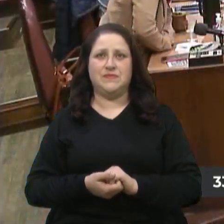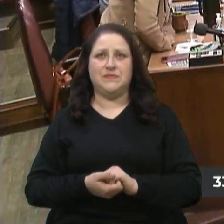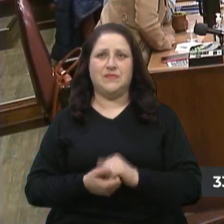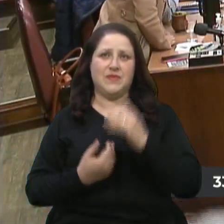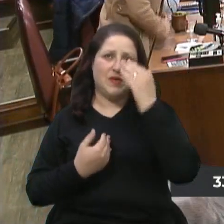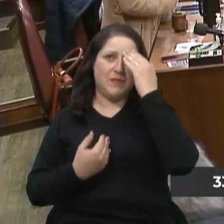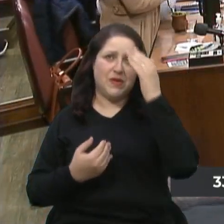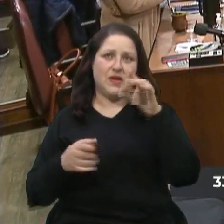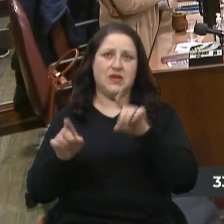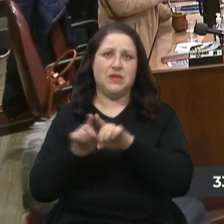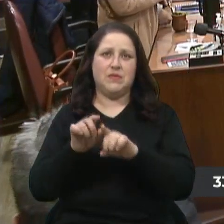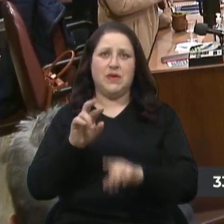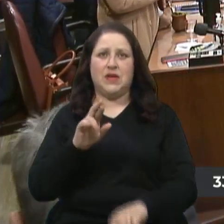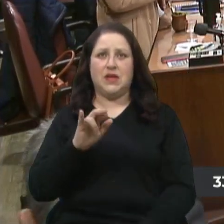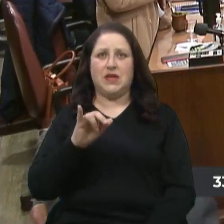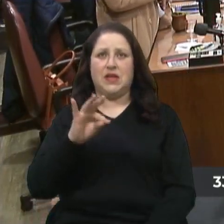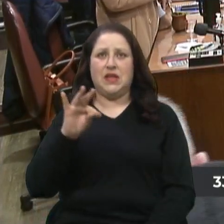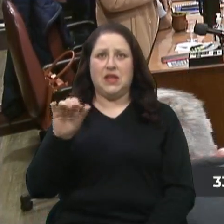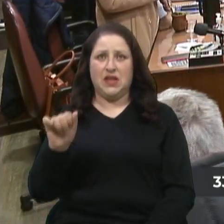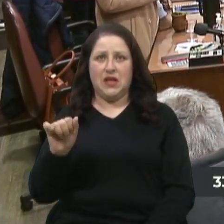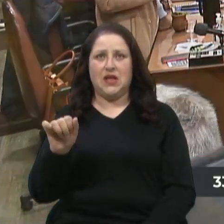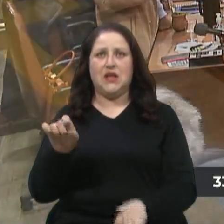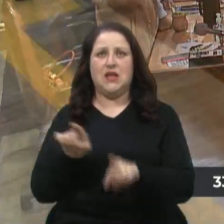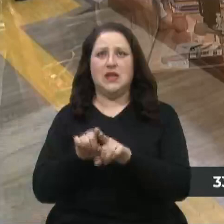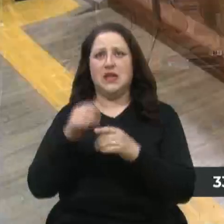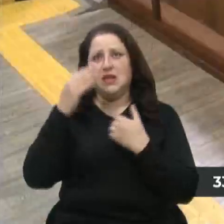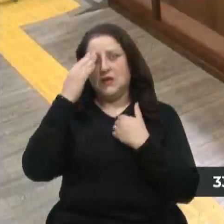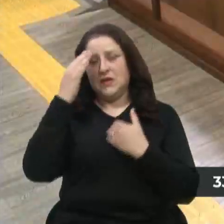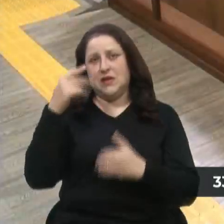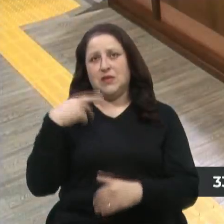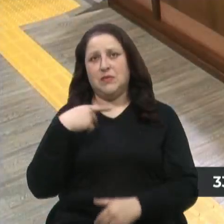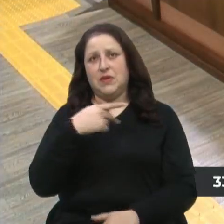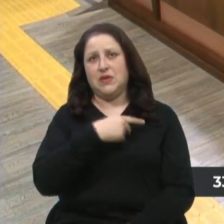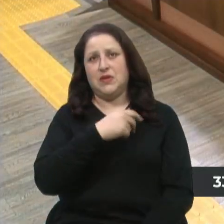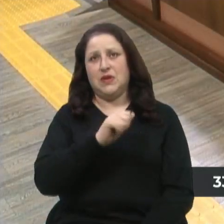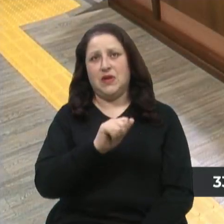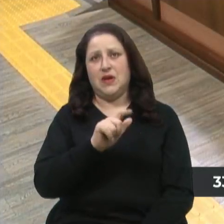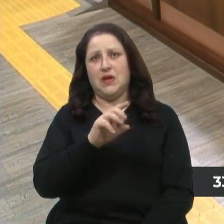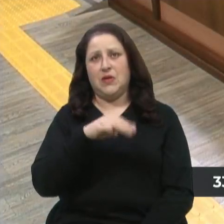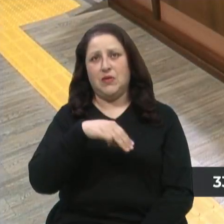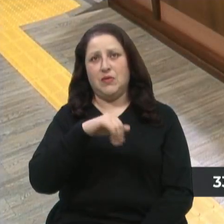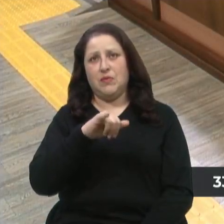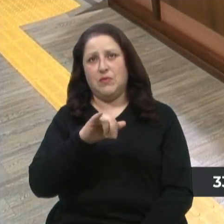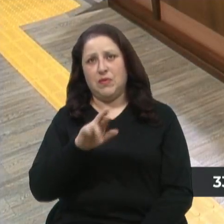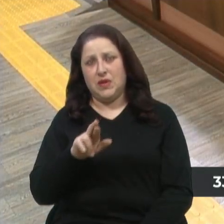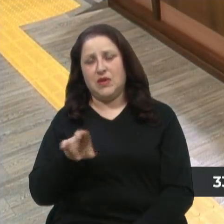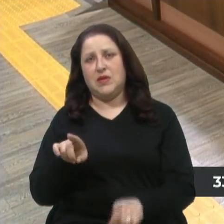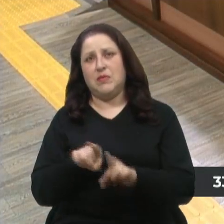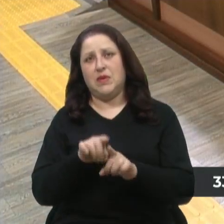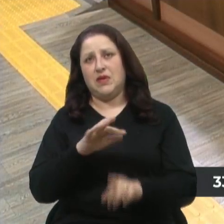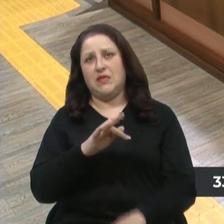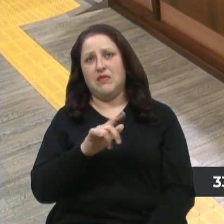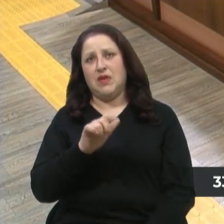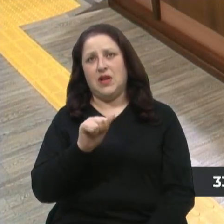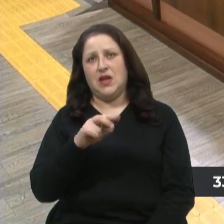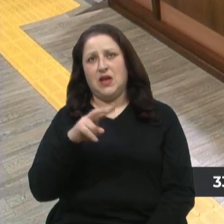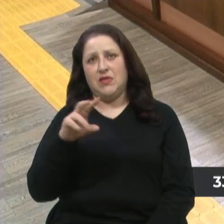Obrigado também a Rita. Obrigado, pastor Almir, a Tere, o Flávio, pastoral da